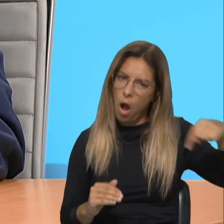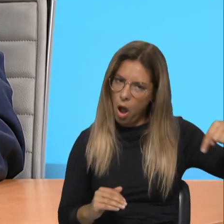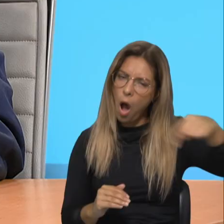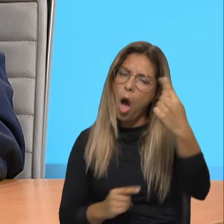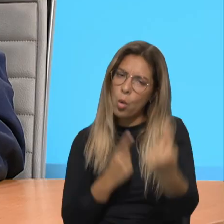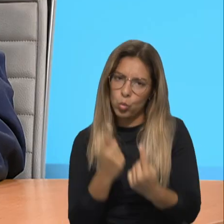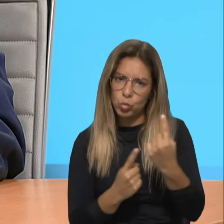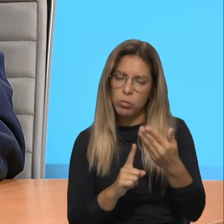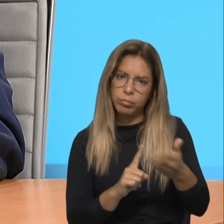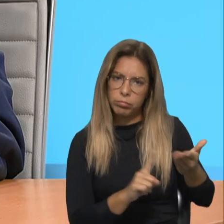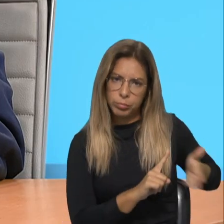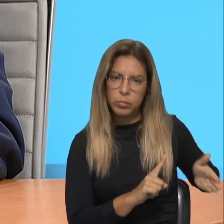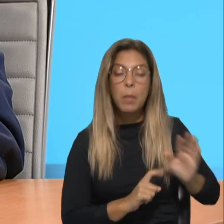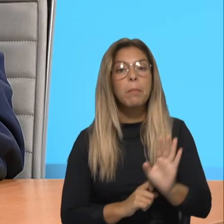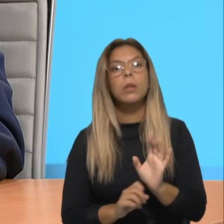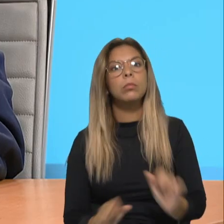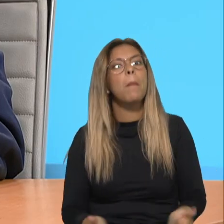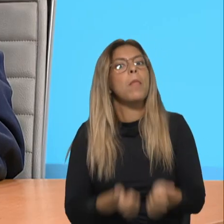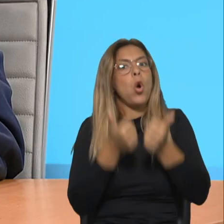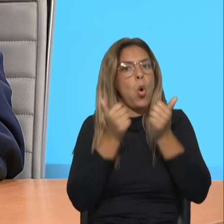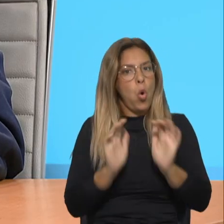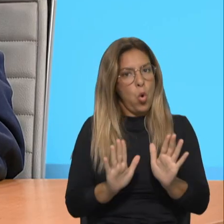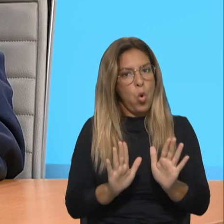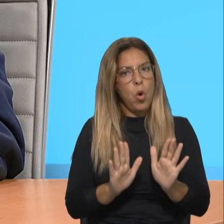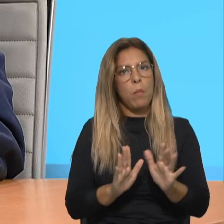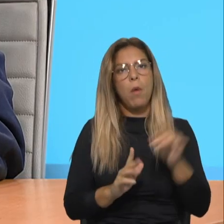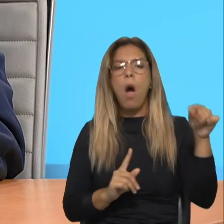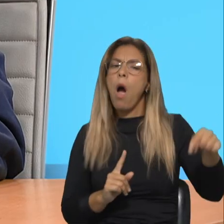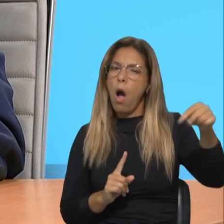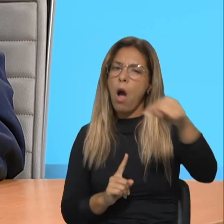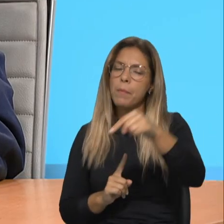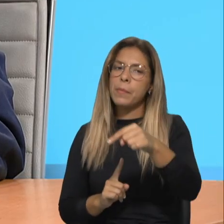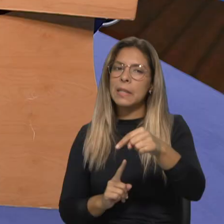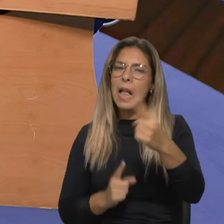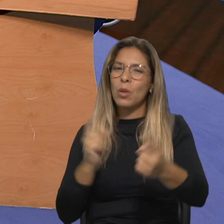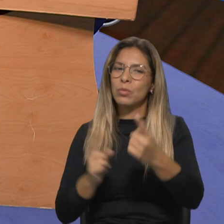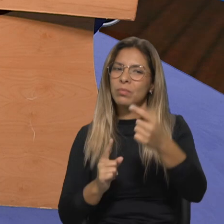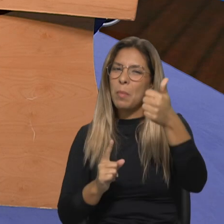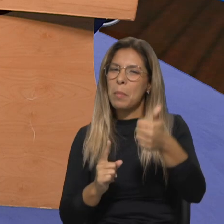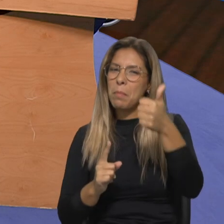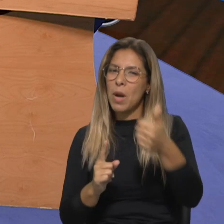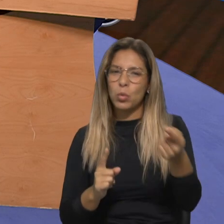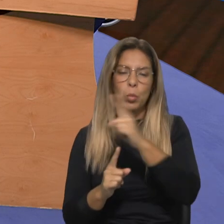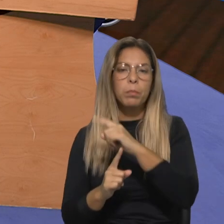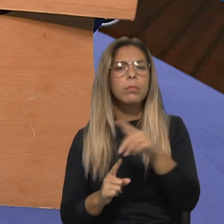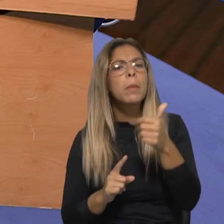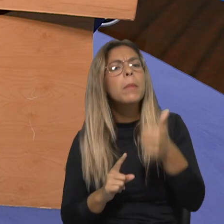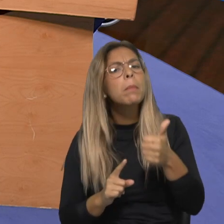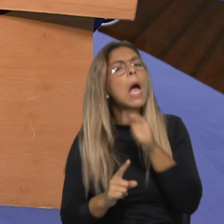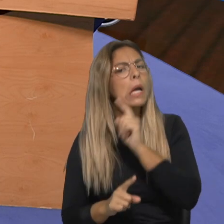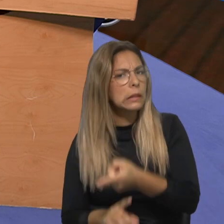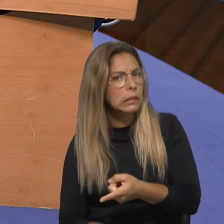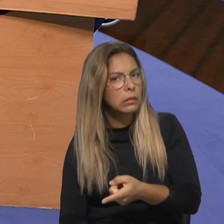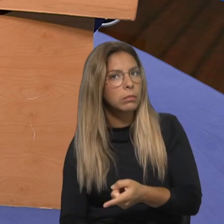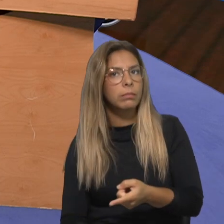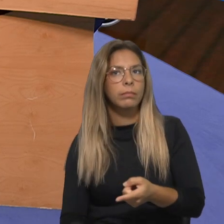Se as coisas estão claramente melhores, mas ainda se encontra muita coisa menos bem. E o bem onde é que estaria? O bem